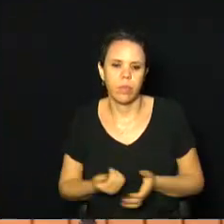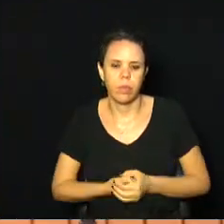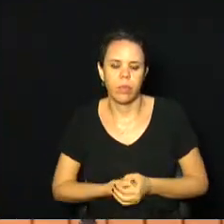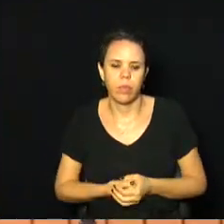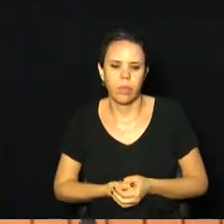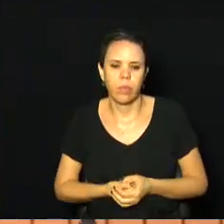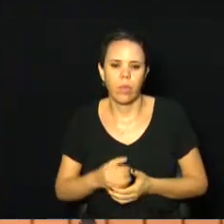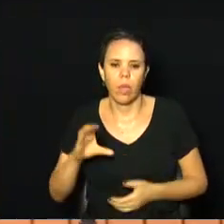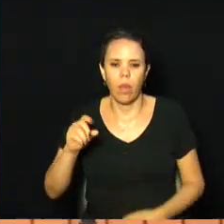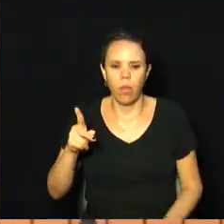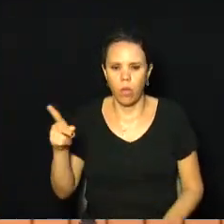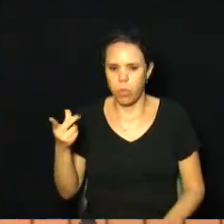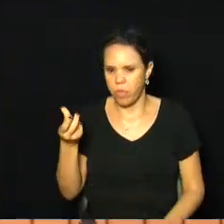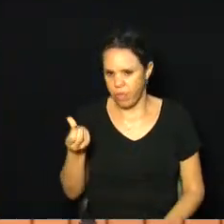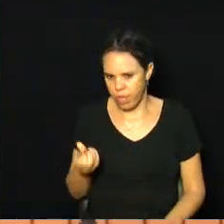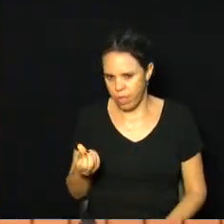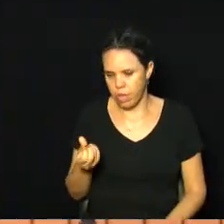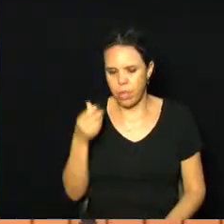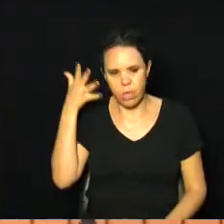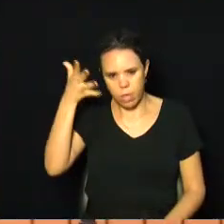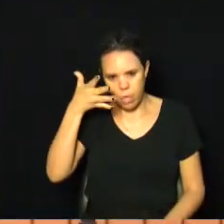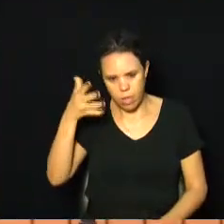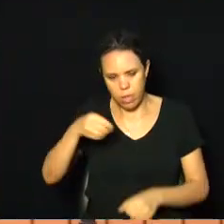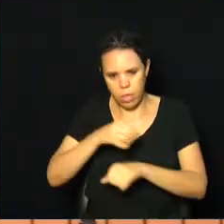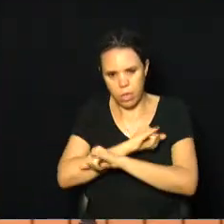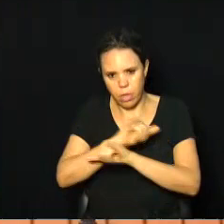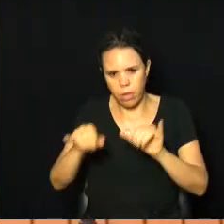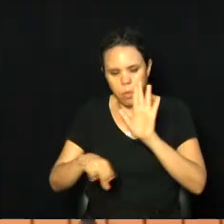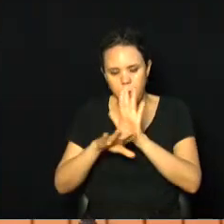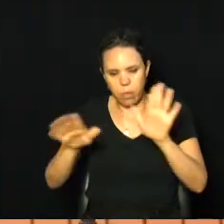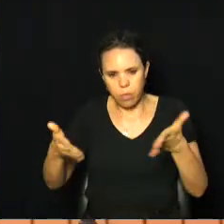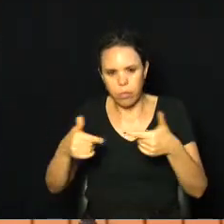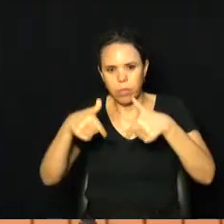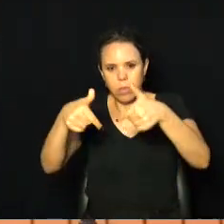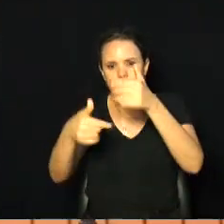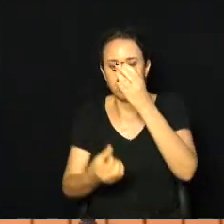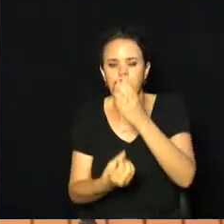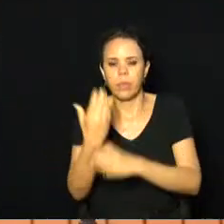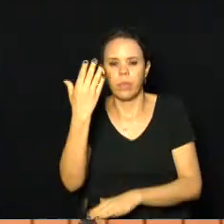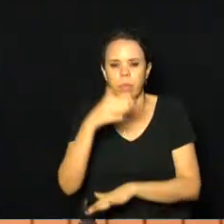dúvida a COP26 ela está dando todos os passos e criando.